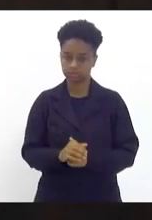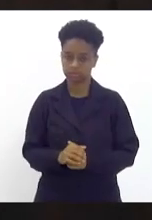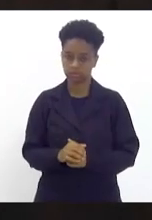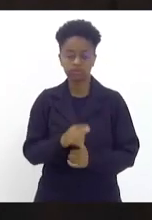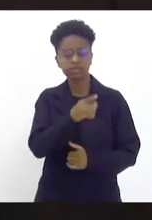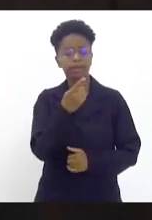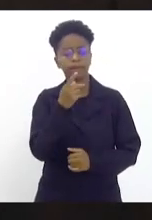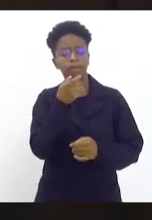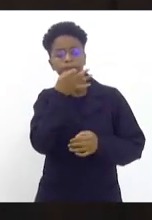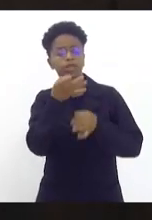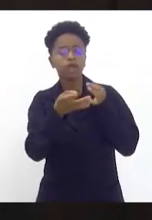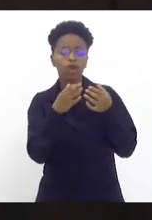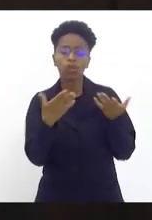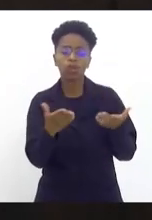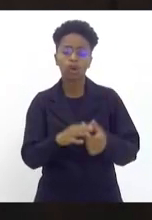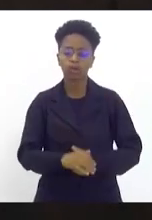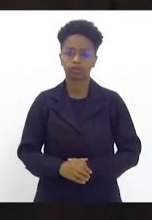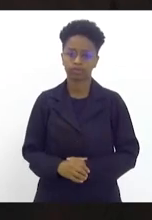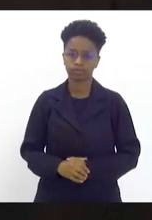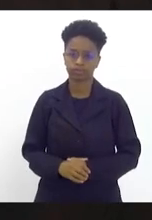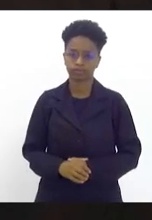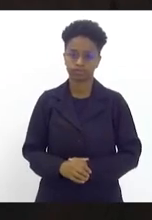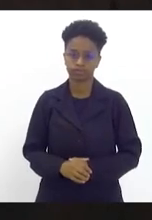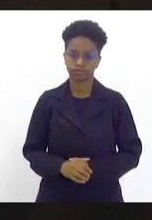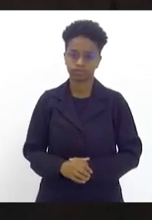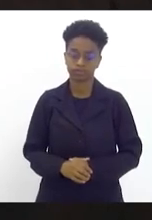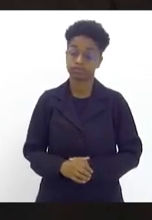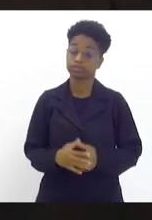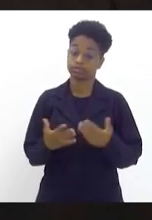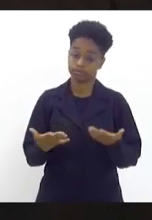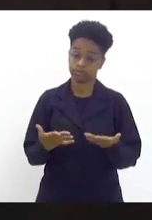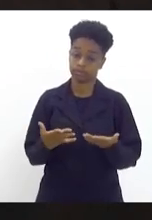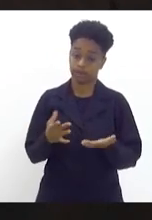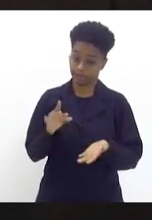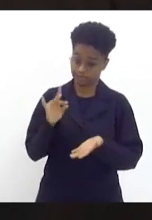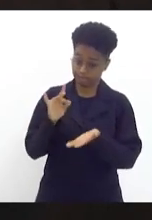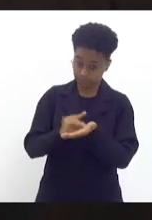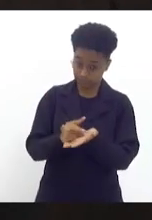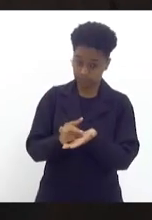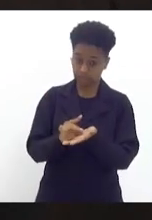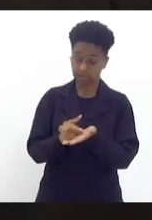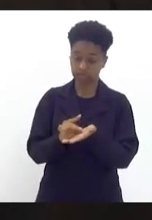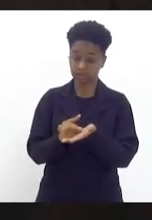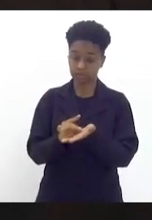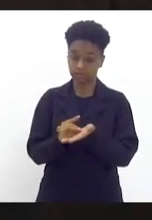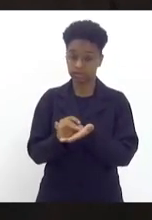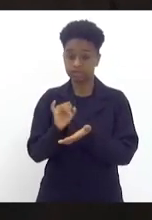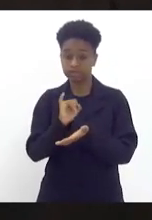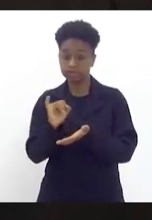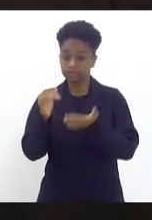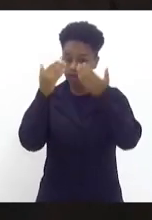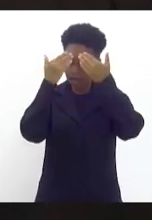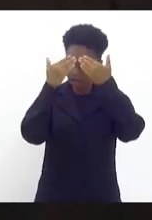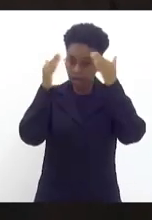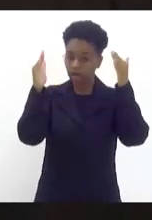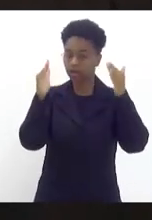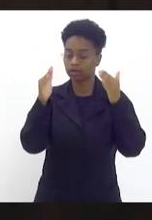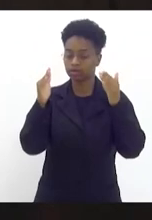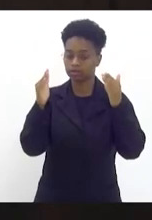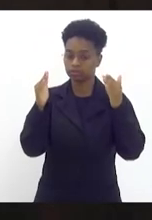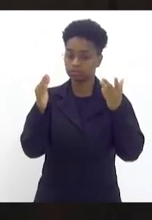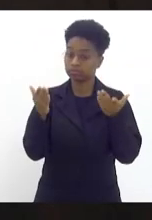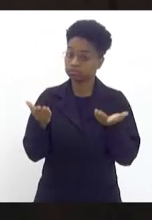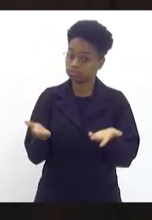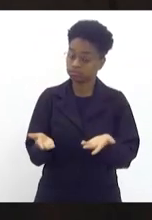você pensa disso? Com essa verdade, né, com essa abertura,